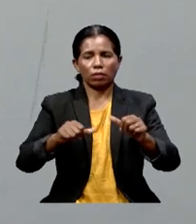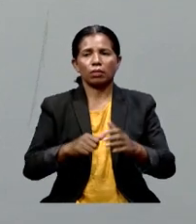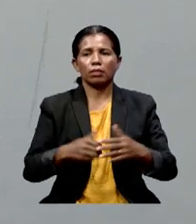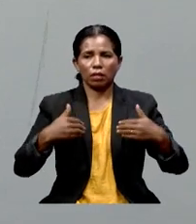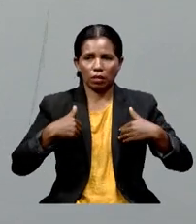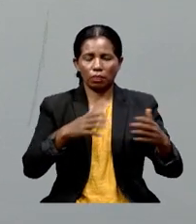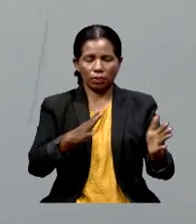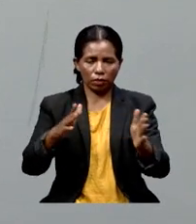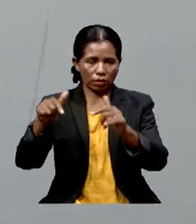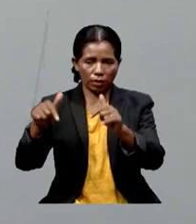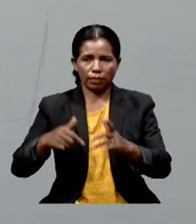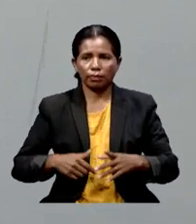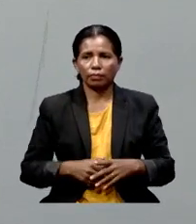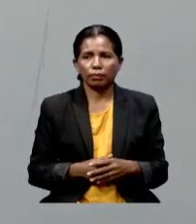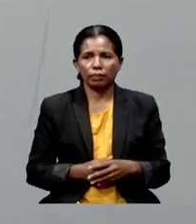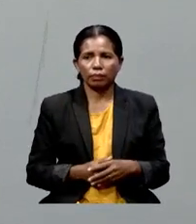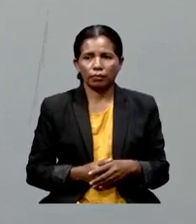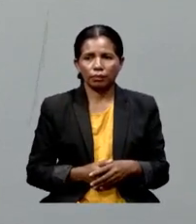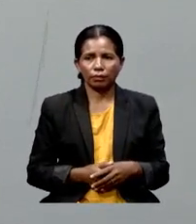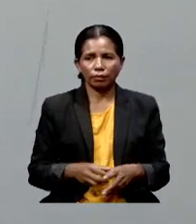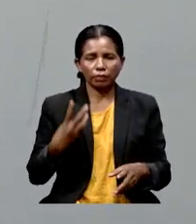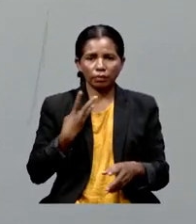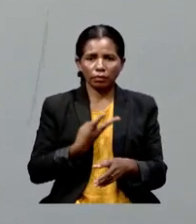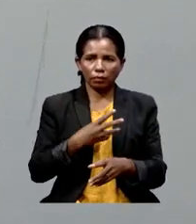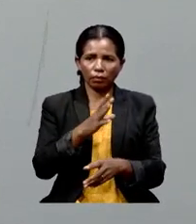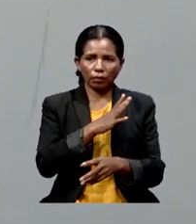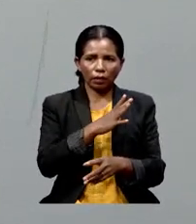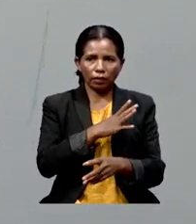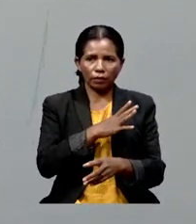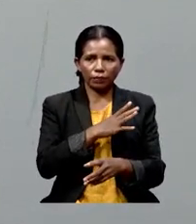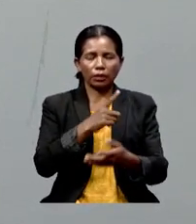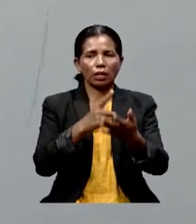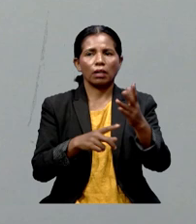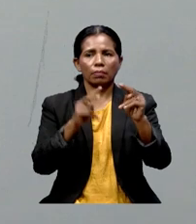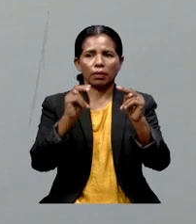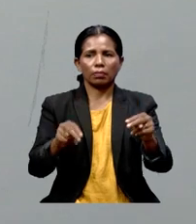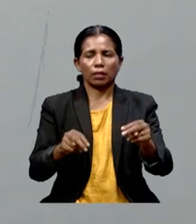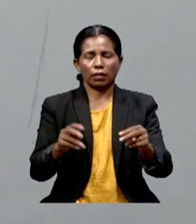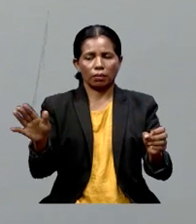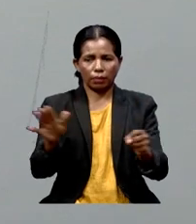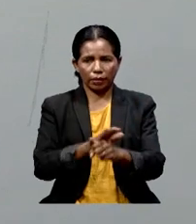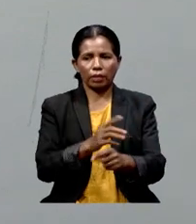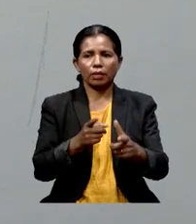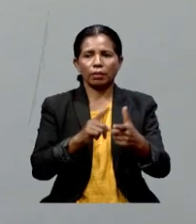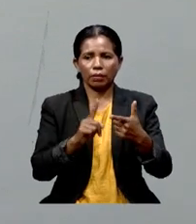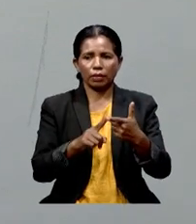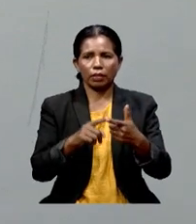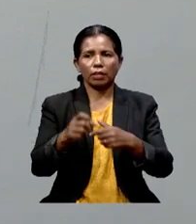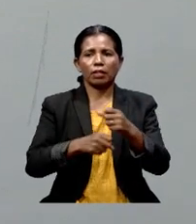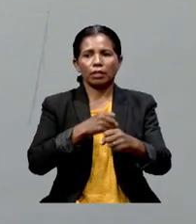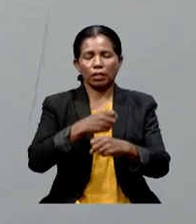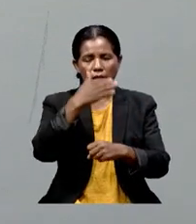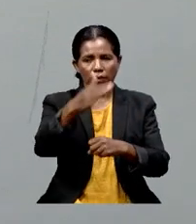ele o processo, né? Da gente que está sair de para precisa dela completa para depois que não é